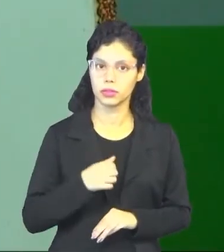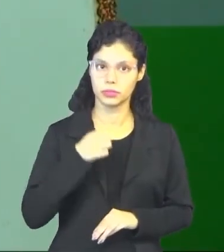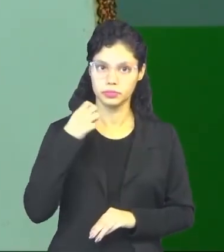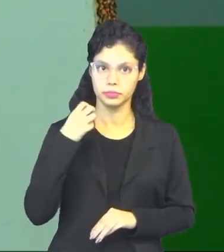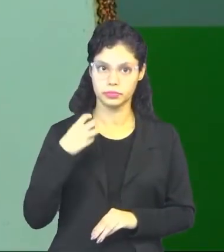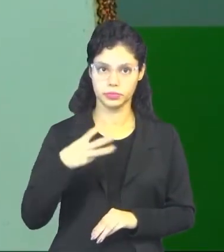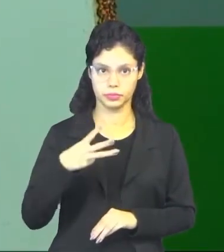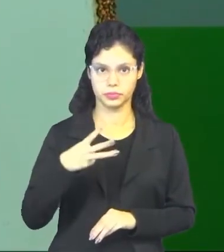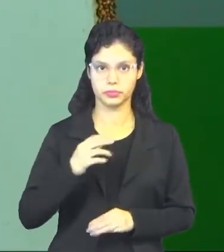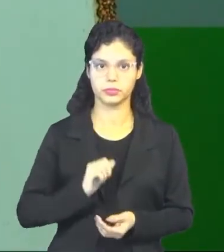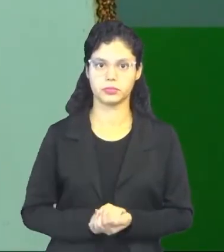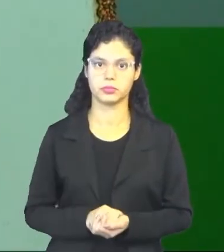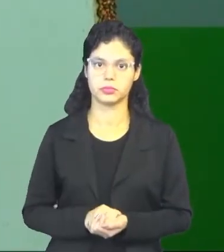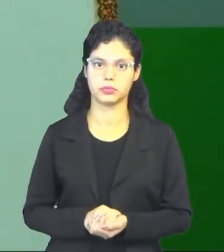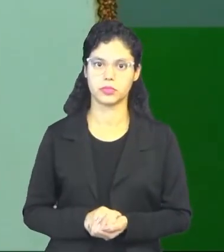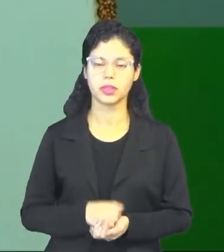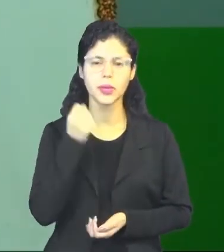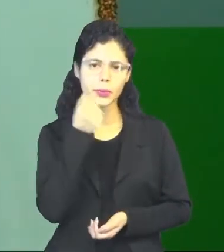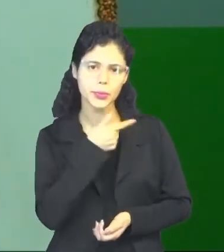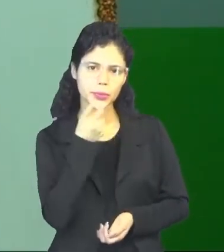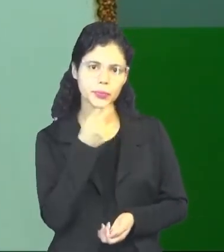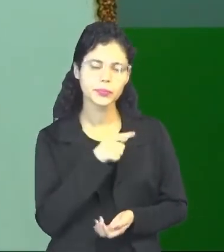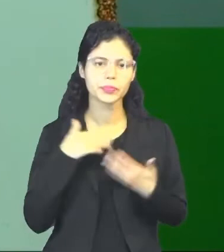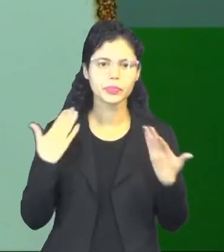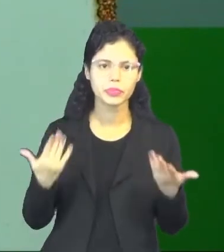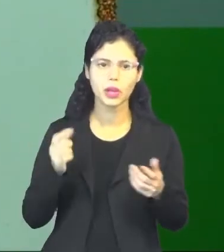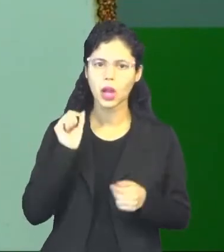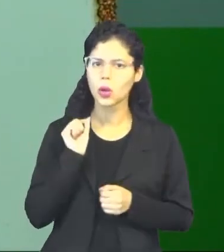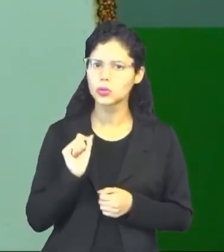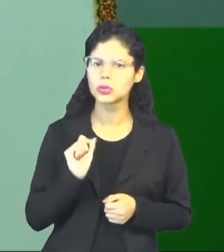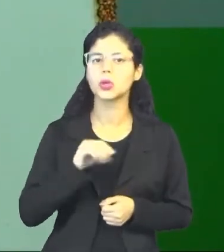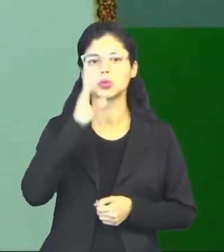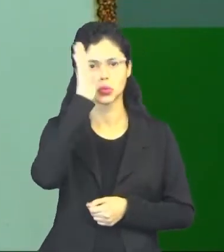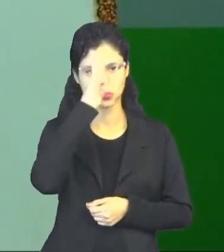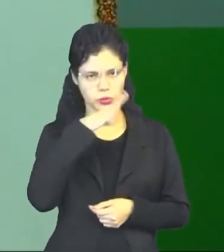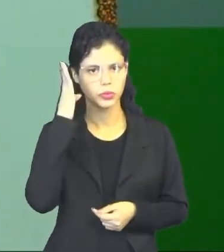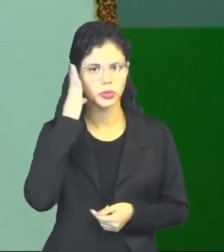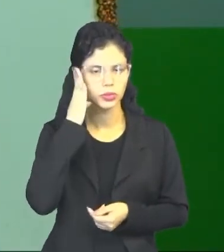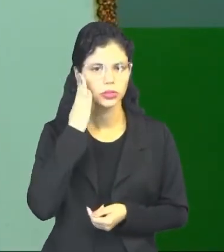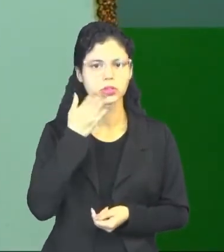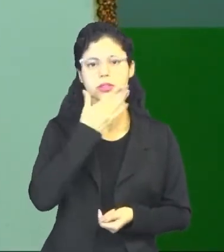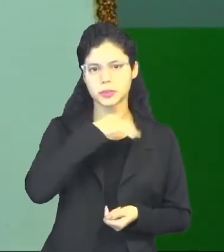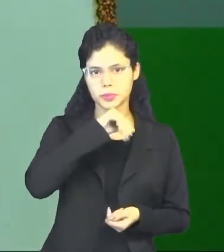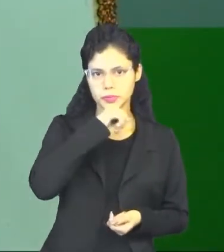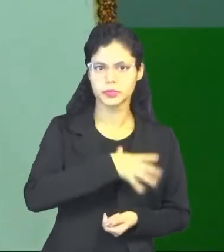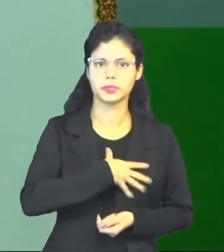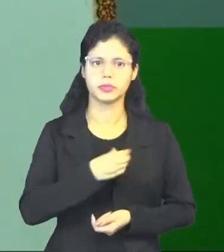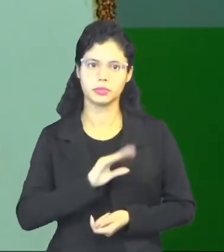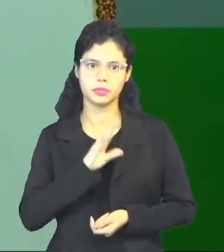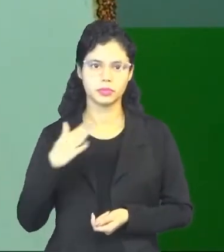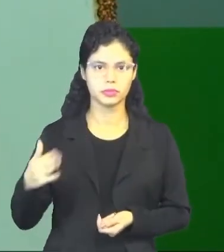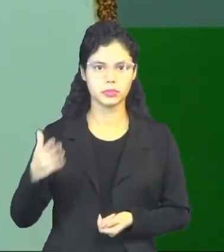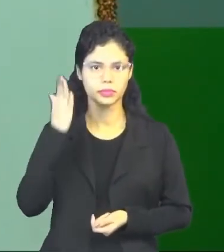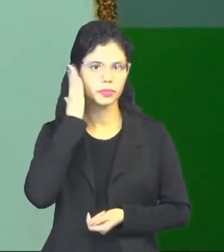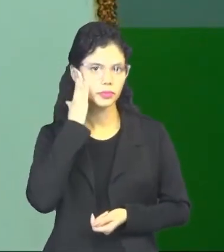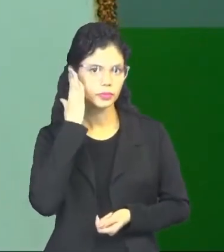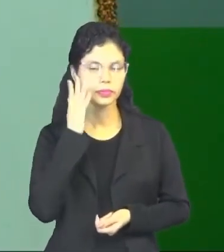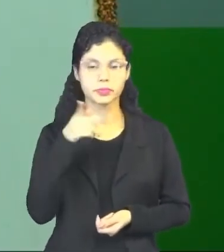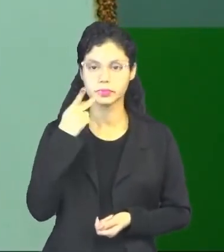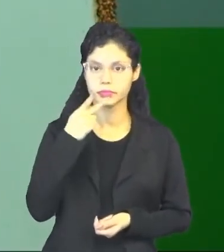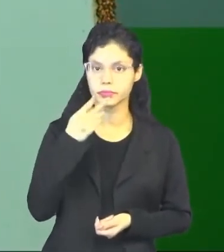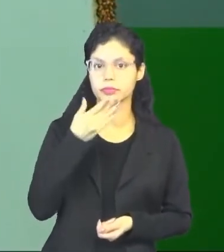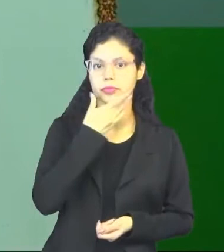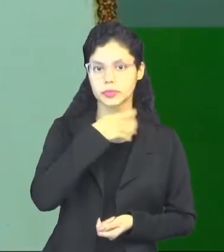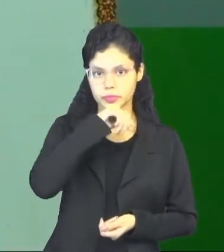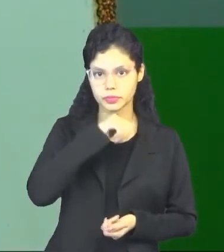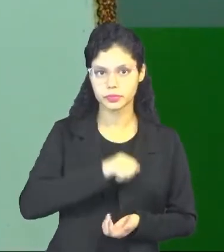3. O humor da anedota está no mal entendido que há entre o pai e filho quanto à compreensão da fala do